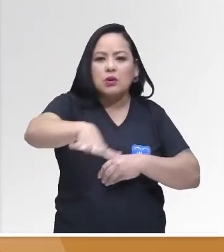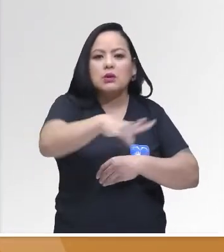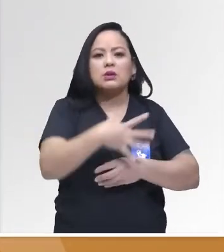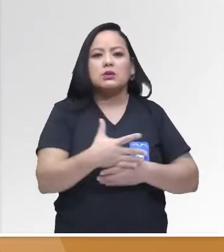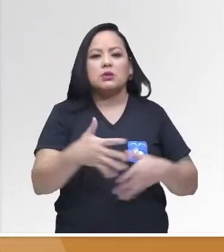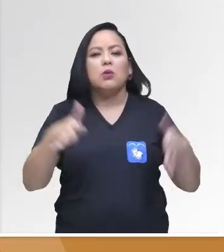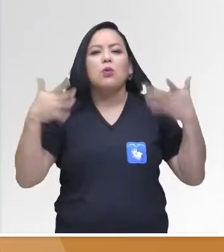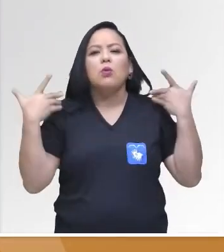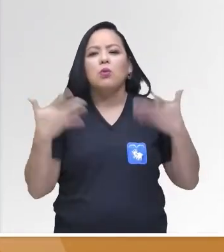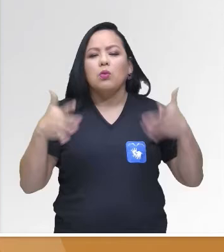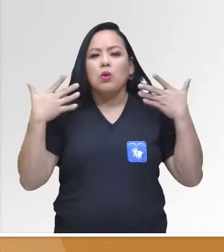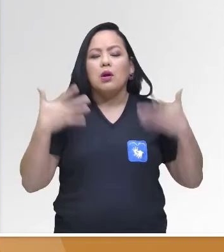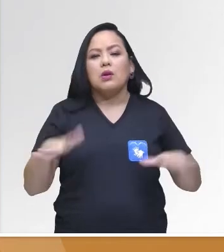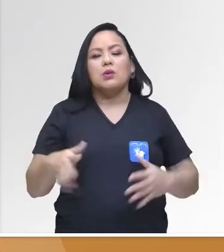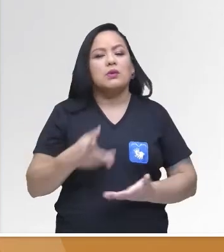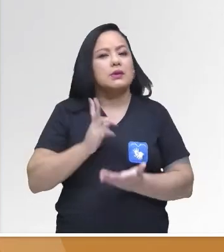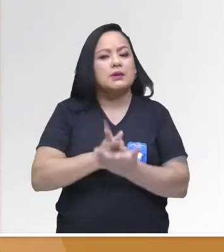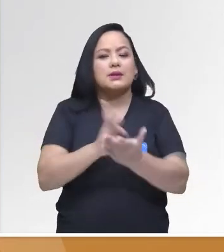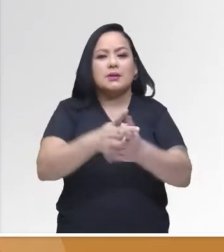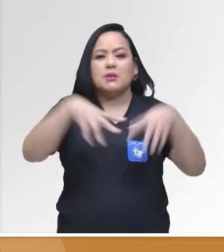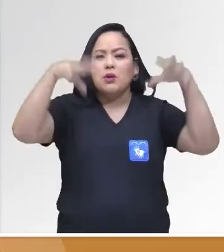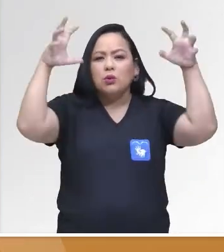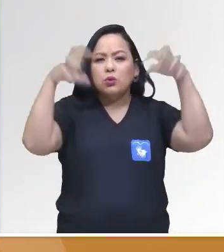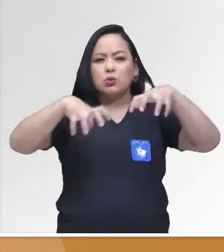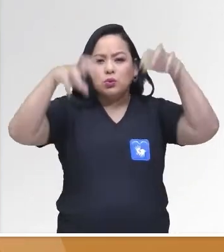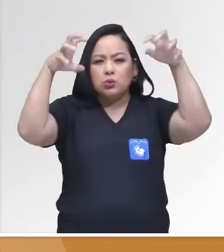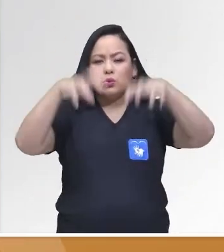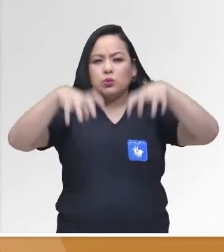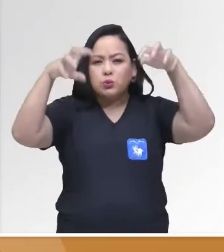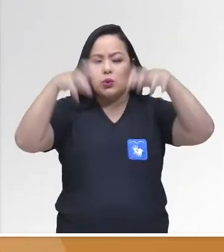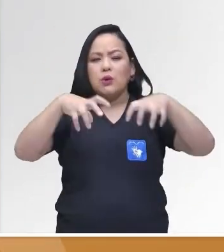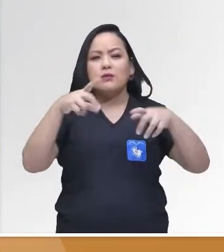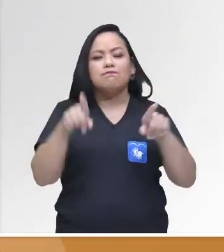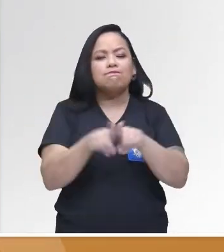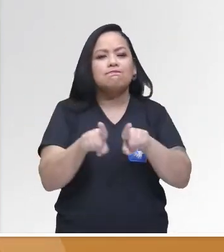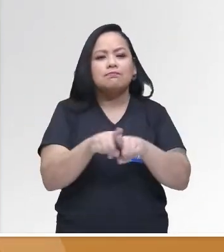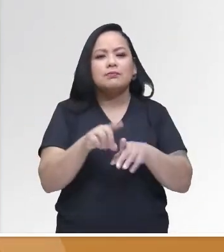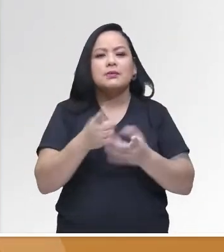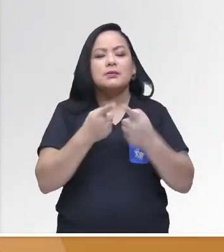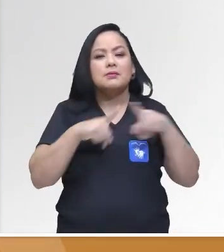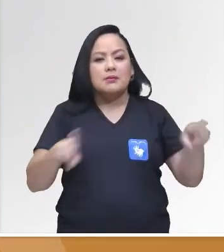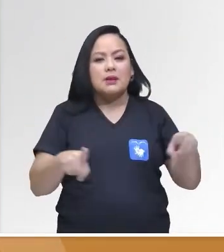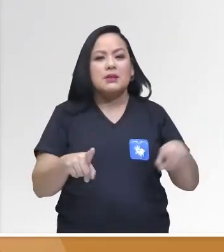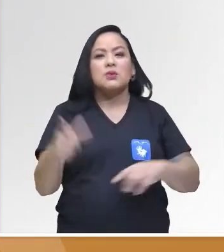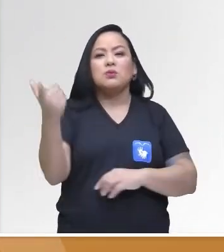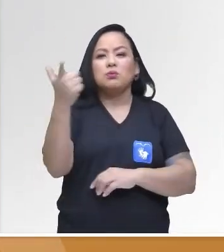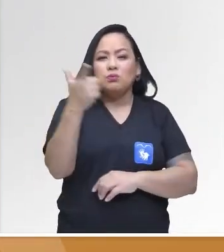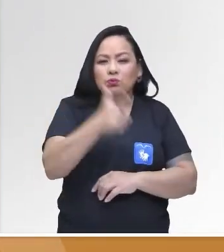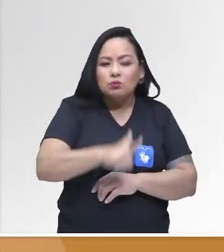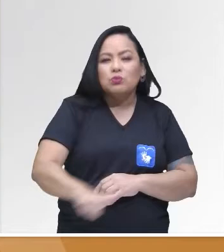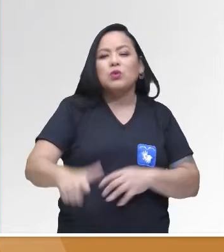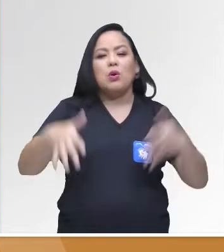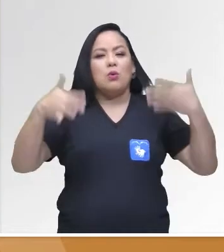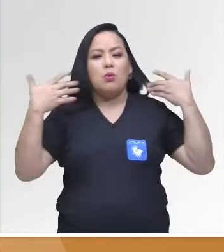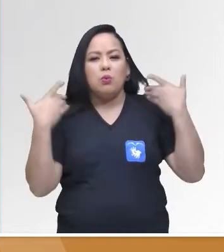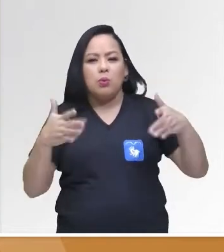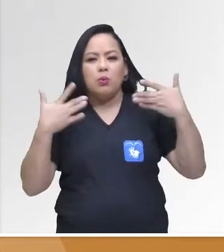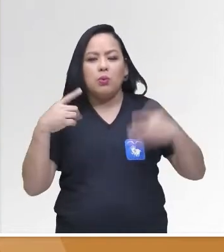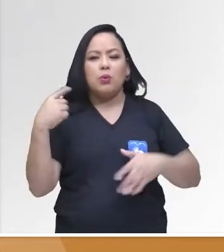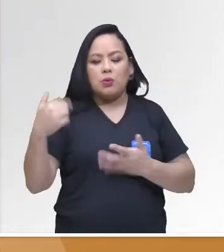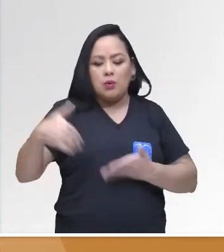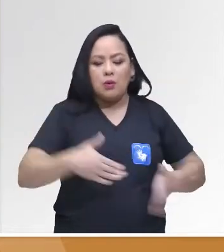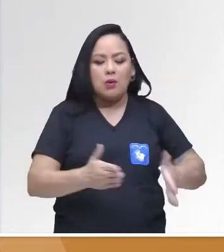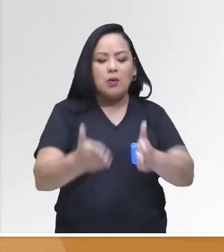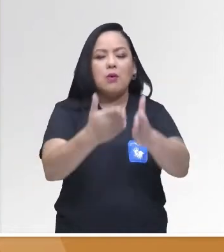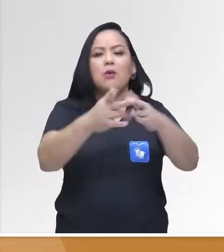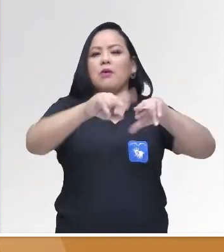calor durante o ano todo, chove durante uma boa parte do ano, mas continua calor. Temos muitos